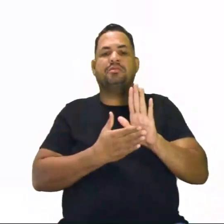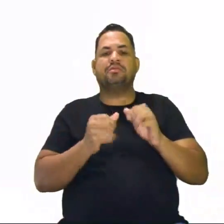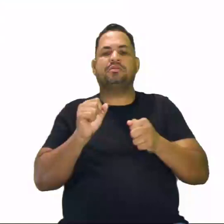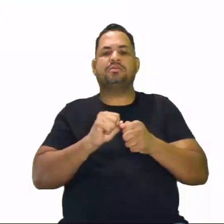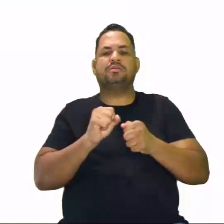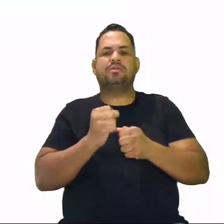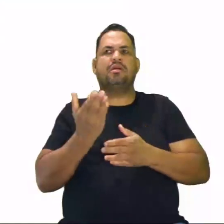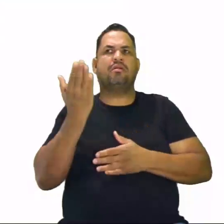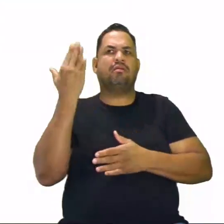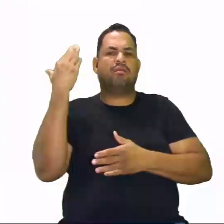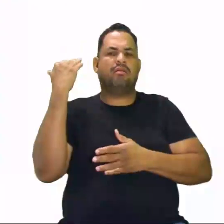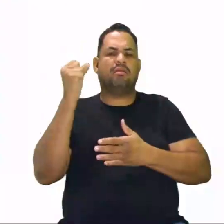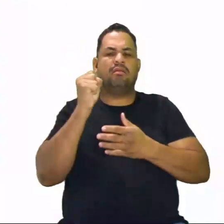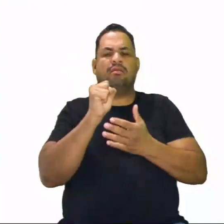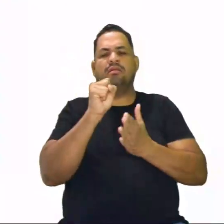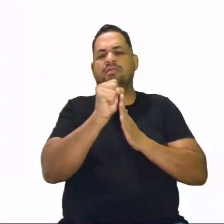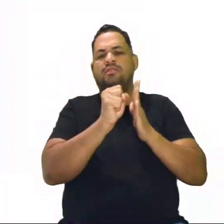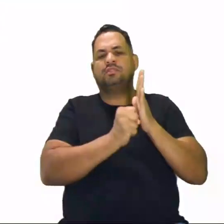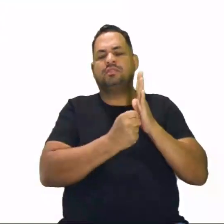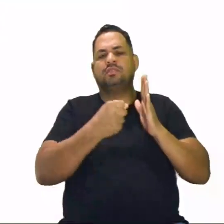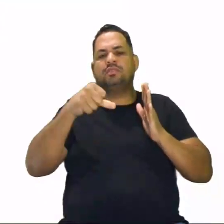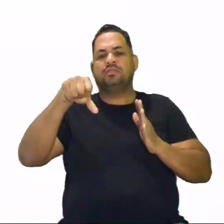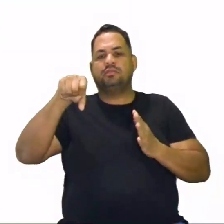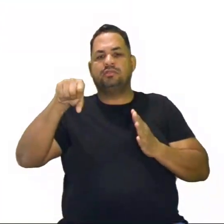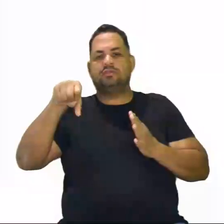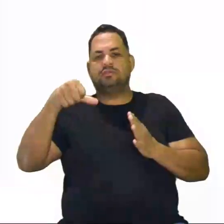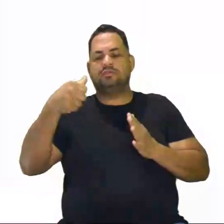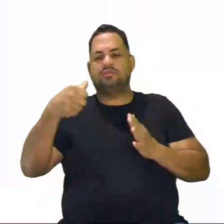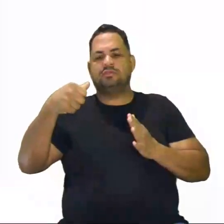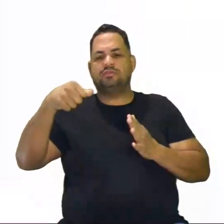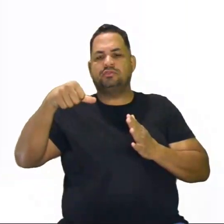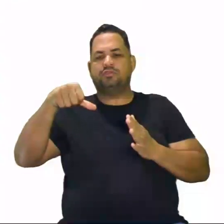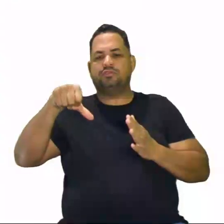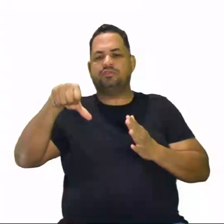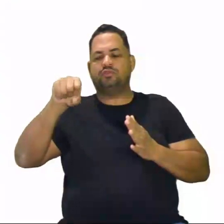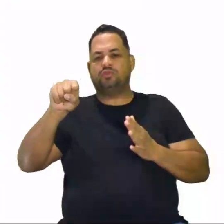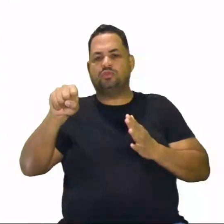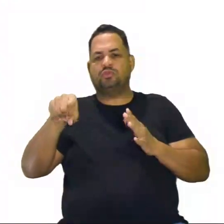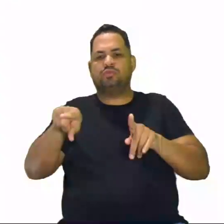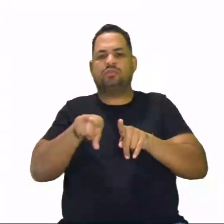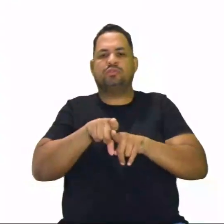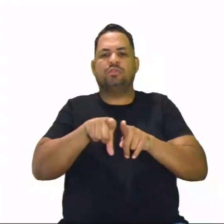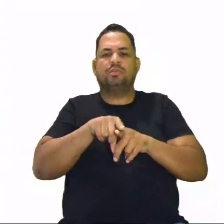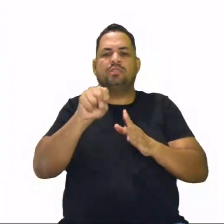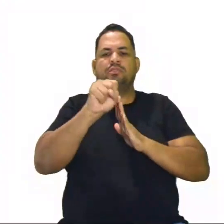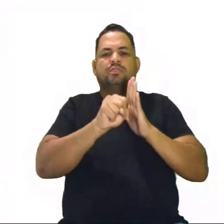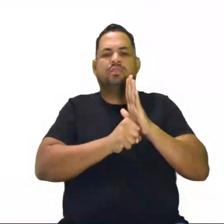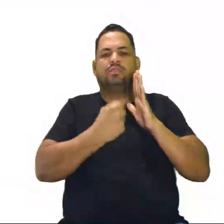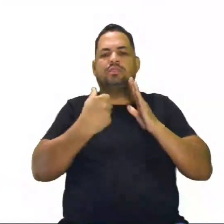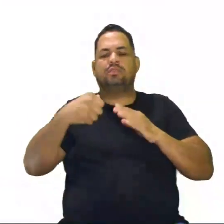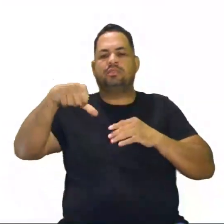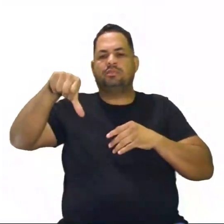lá no século XVIII e XIX, que é dizer o seguinte, as